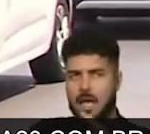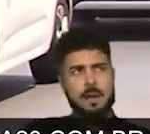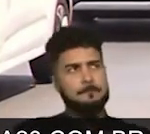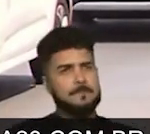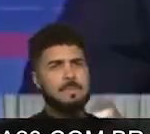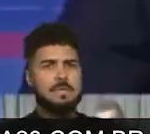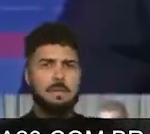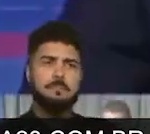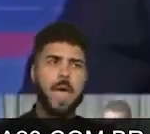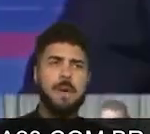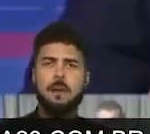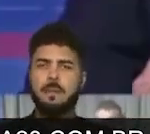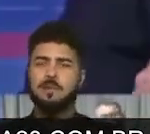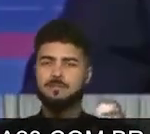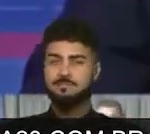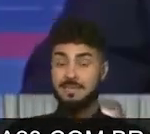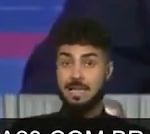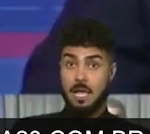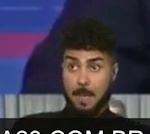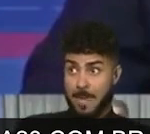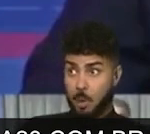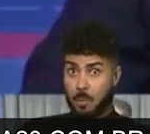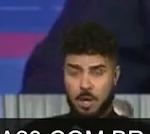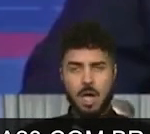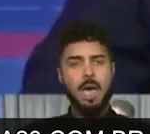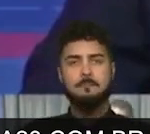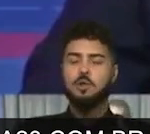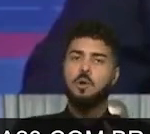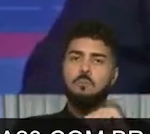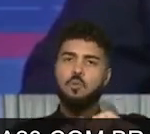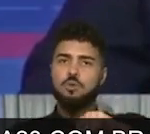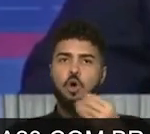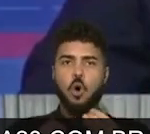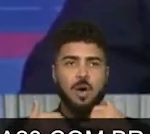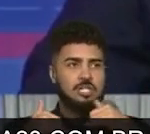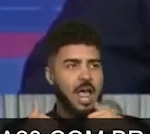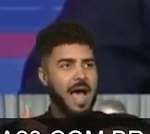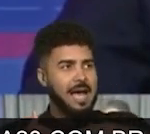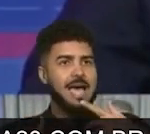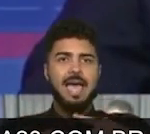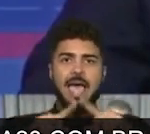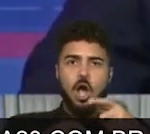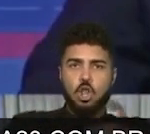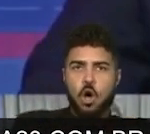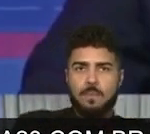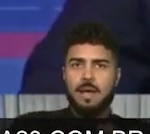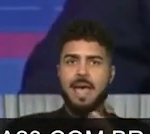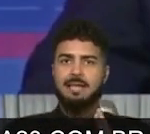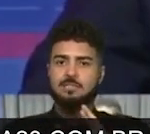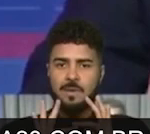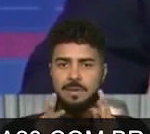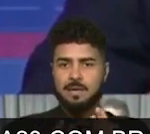mobilidade melhor. Mobilidade urbana muda a dinâmica da cidade, muda a dinâmica econômica, muda relações